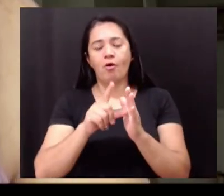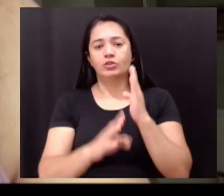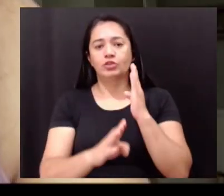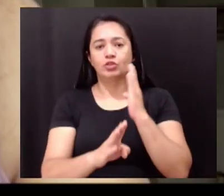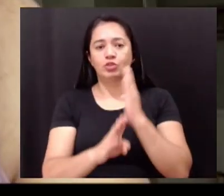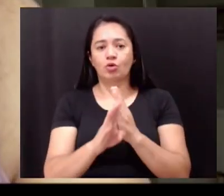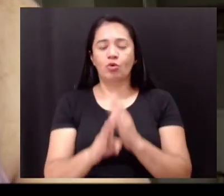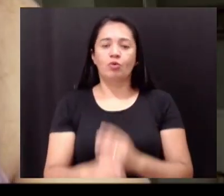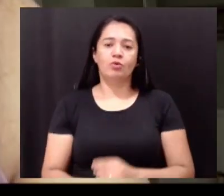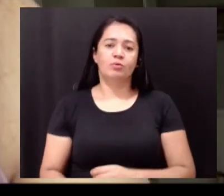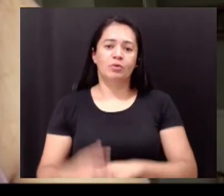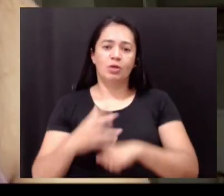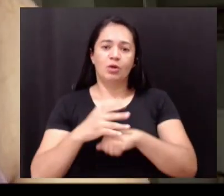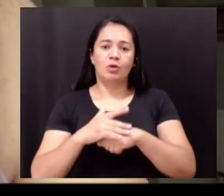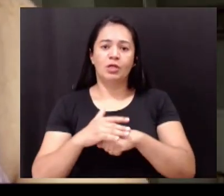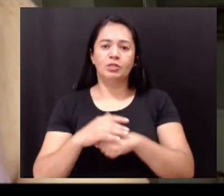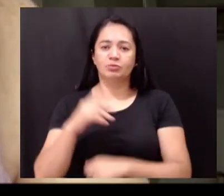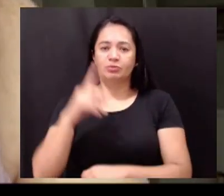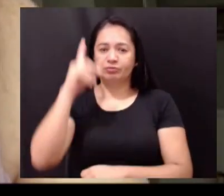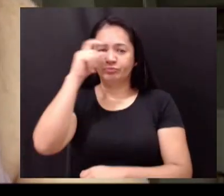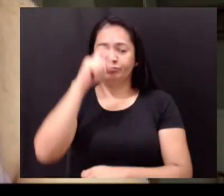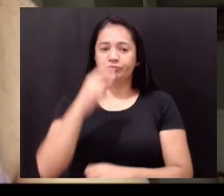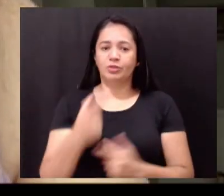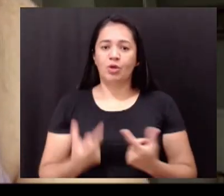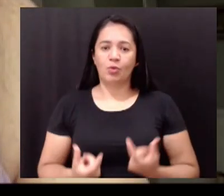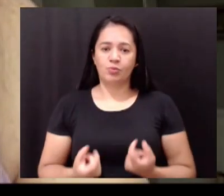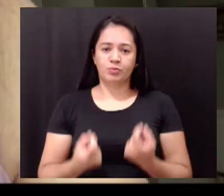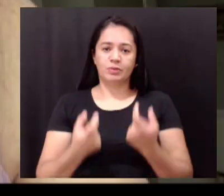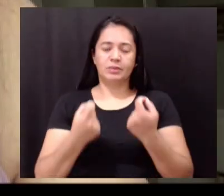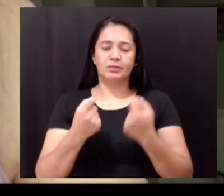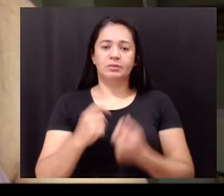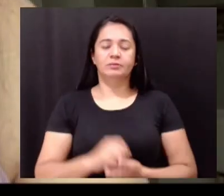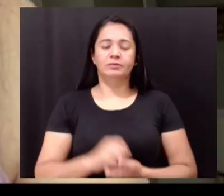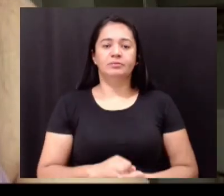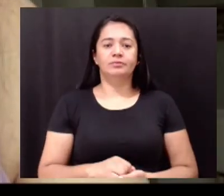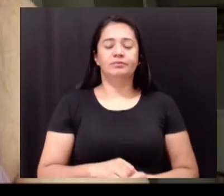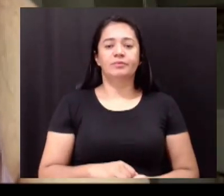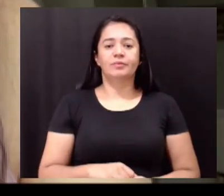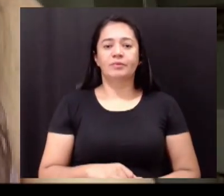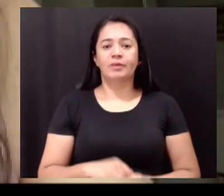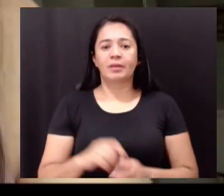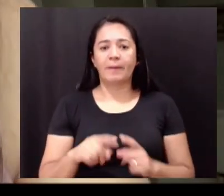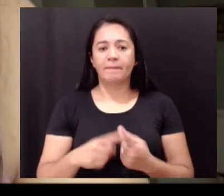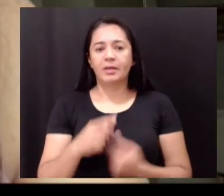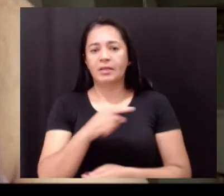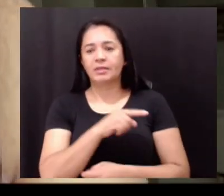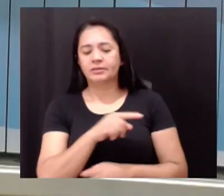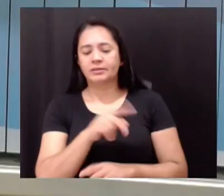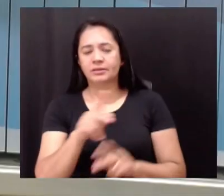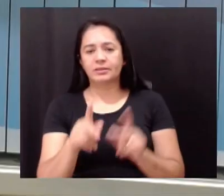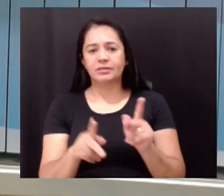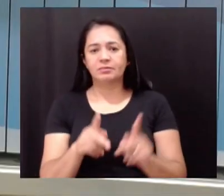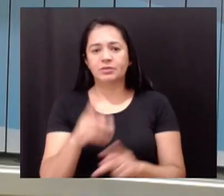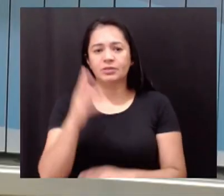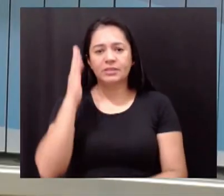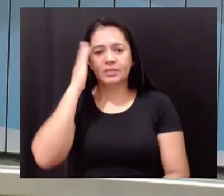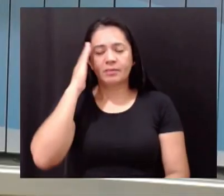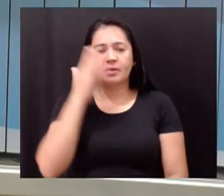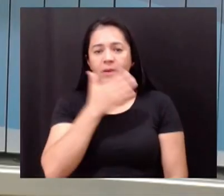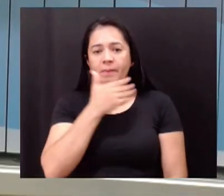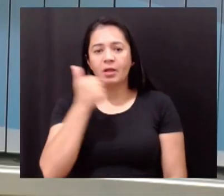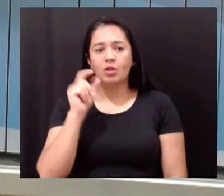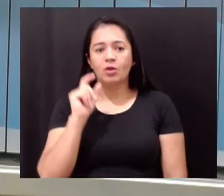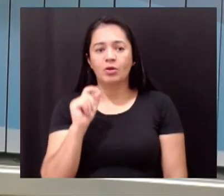muito ruim, como o câncer do colo do útero. É só para as pessoas entenderem melhor, doutora, porque esse exame ele vai